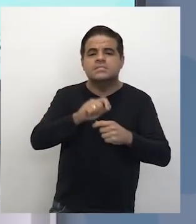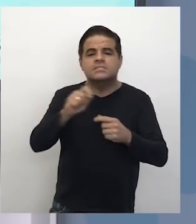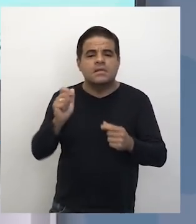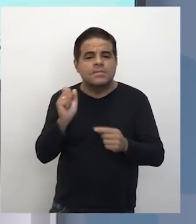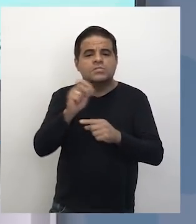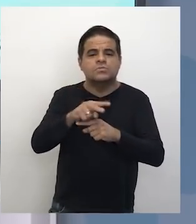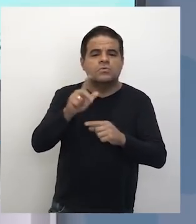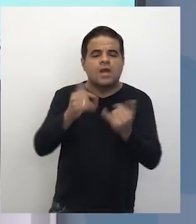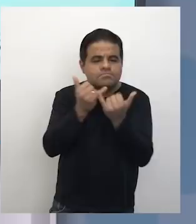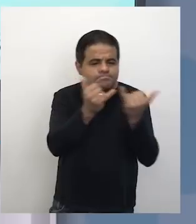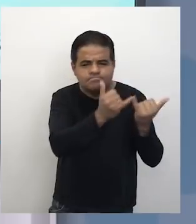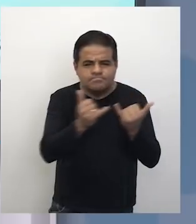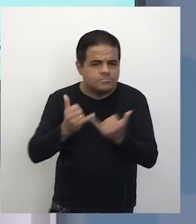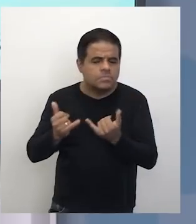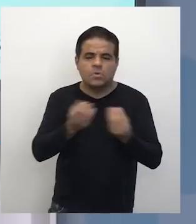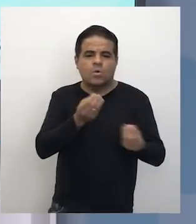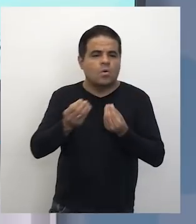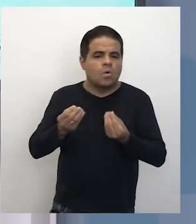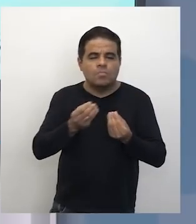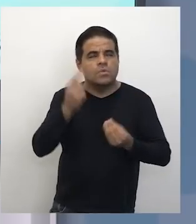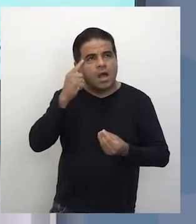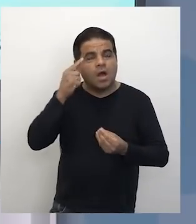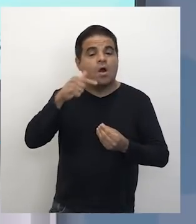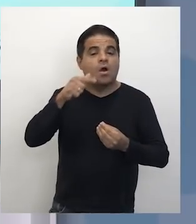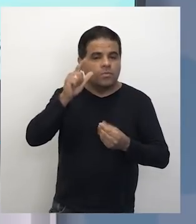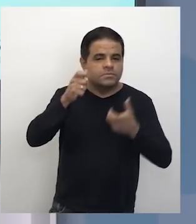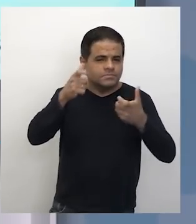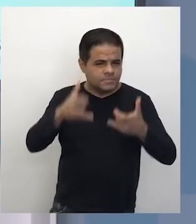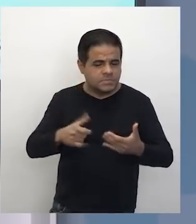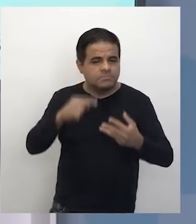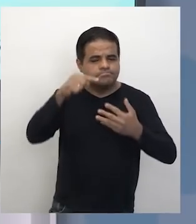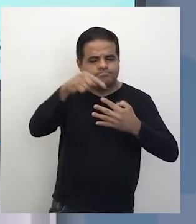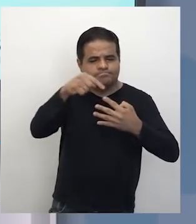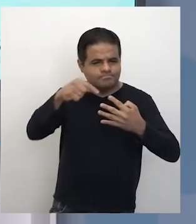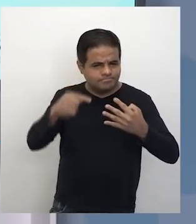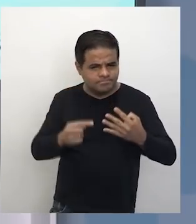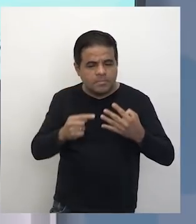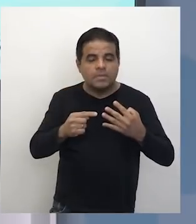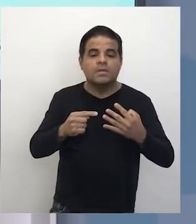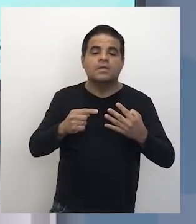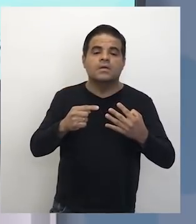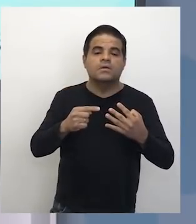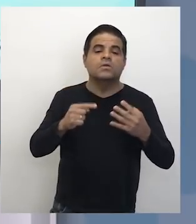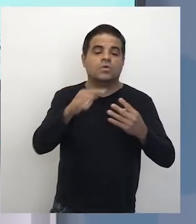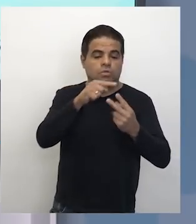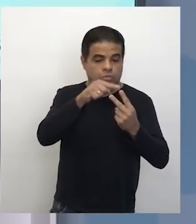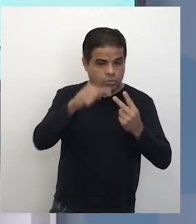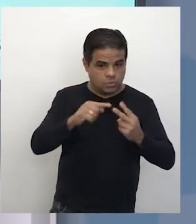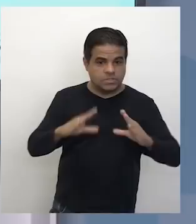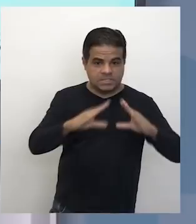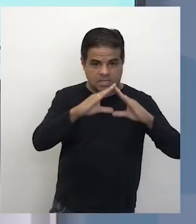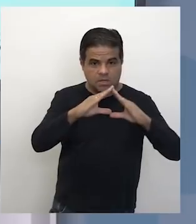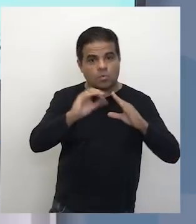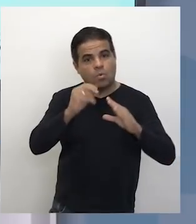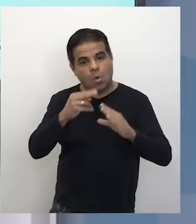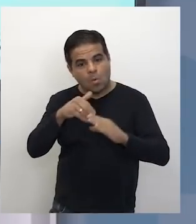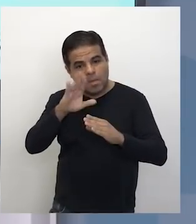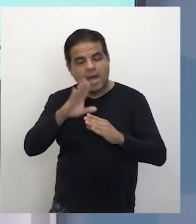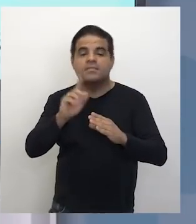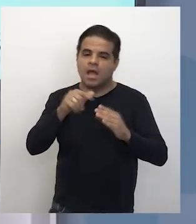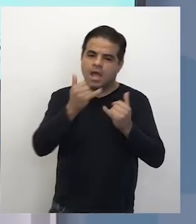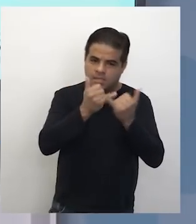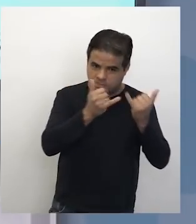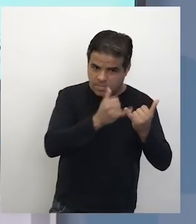ser semelhante. E aí a gente definiu algumas coisas, né? A gente diz o seguinte, que dois triângulos ou mais são